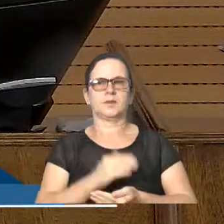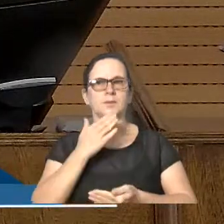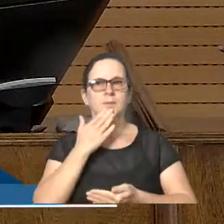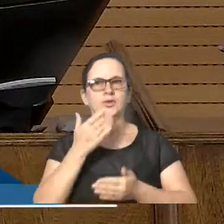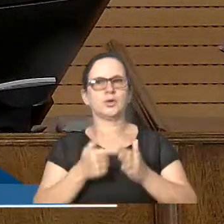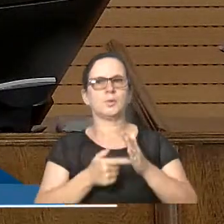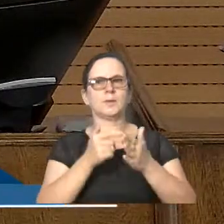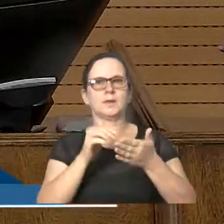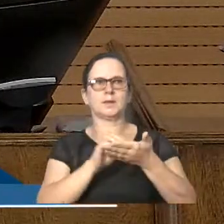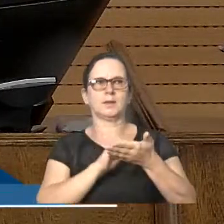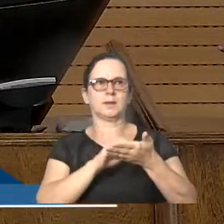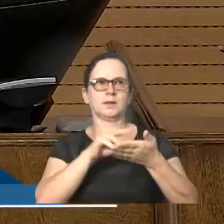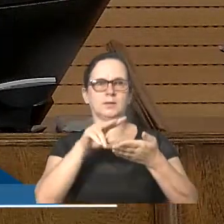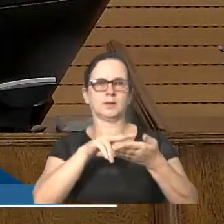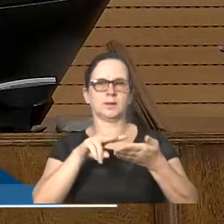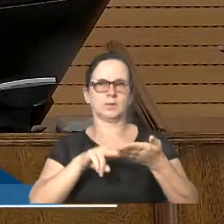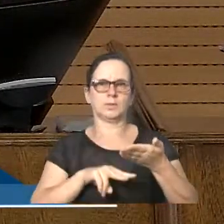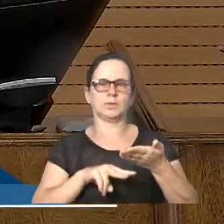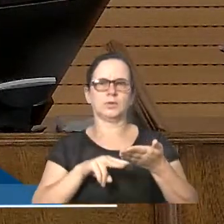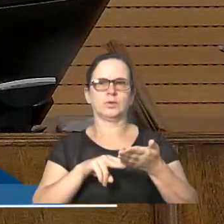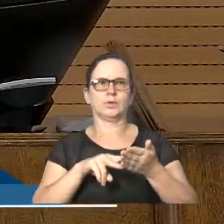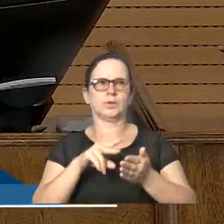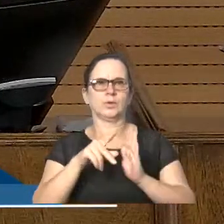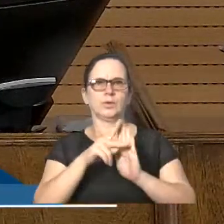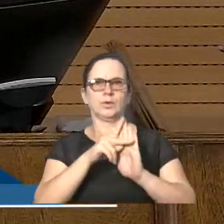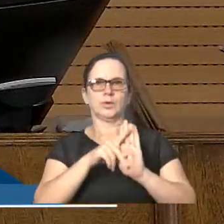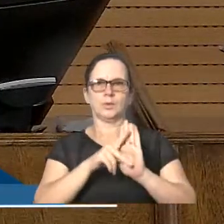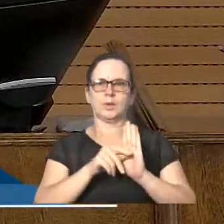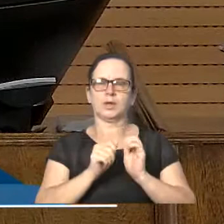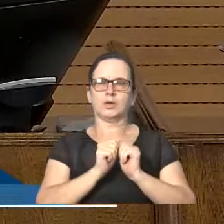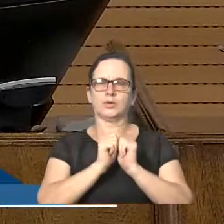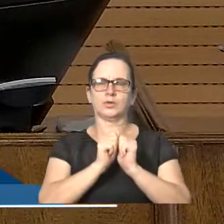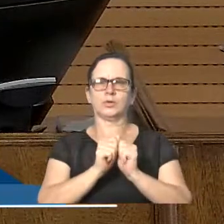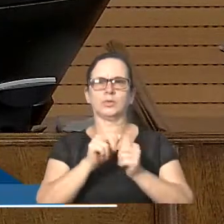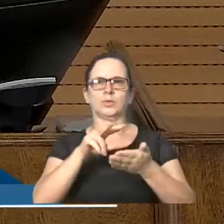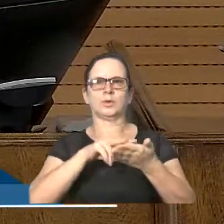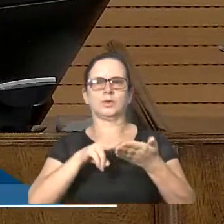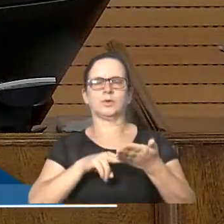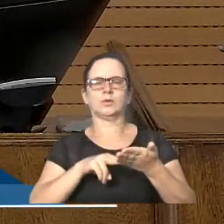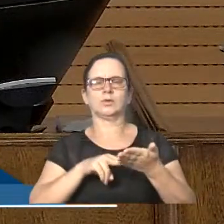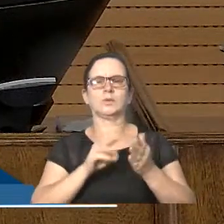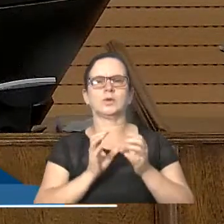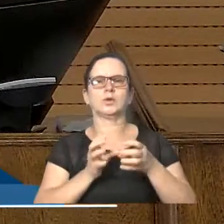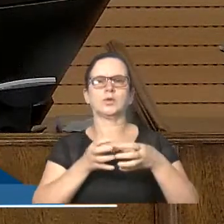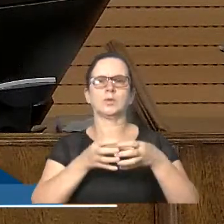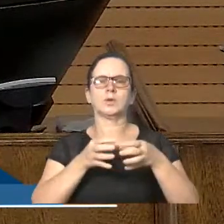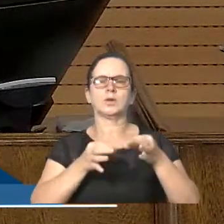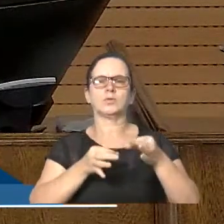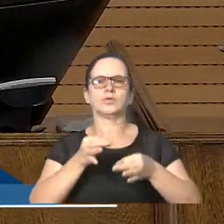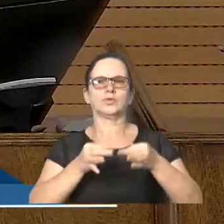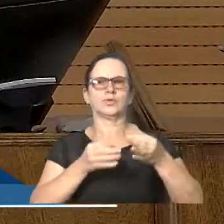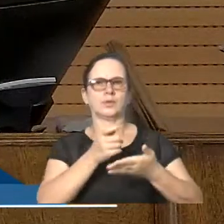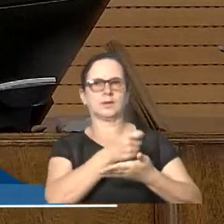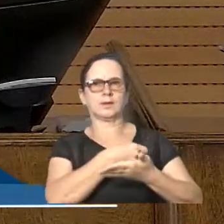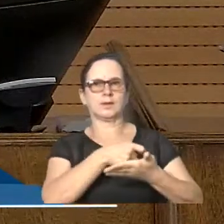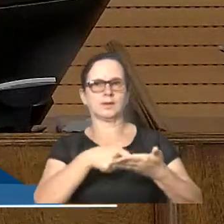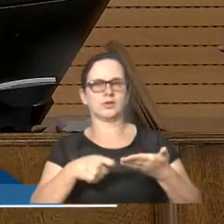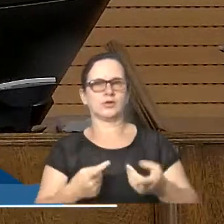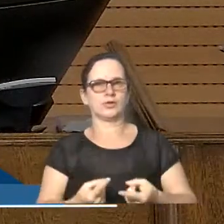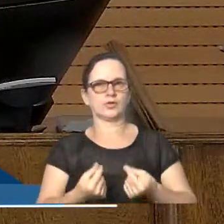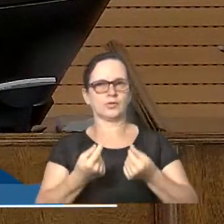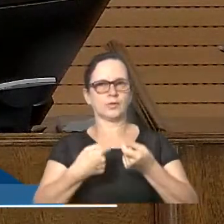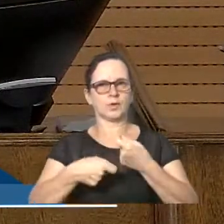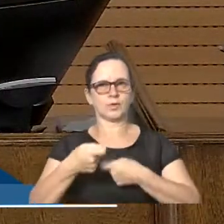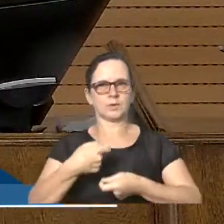Solicito ao senhor primeiro secretário que proceda à leitura do parecer favorável à tramitação da propositura exarada pelas comissões de Justiça e Redação e de